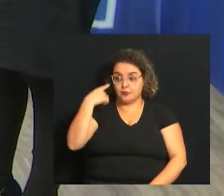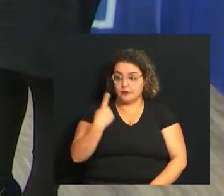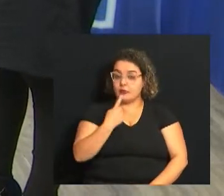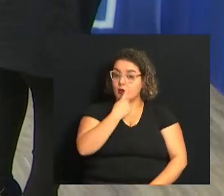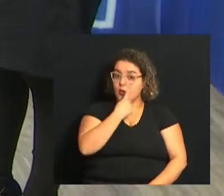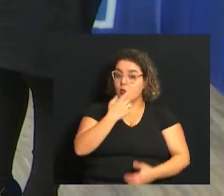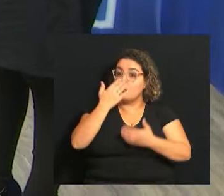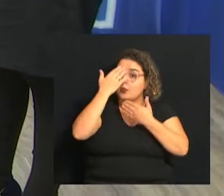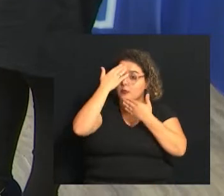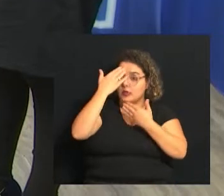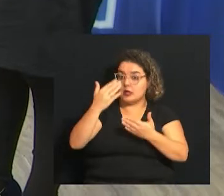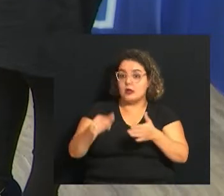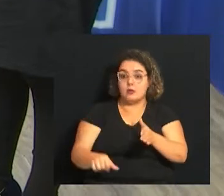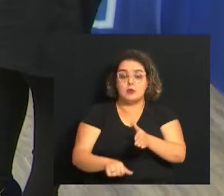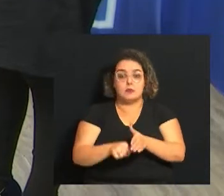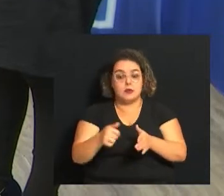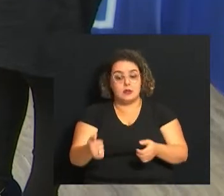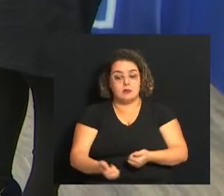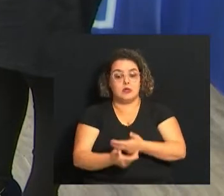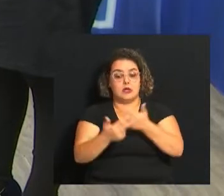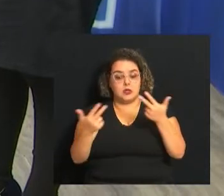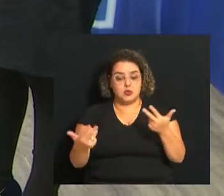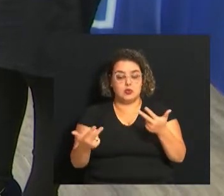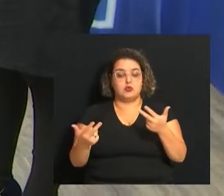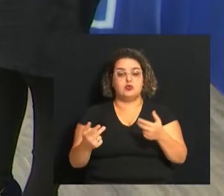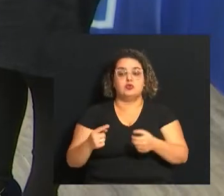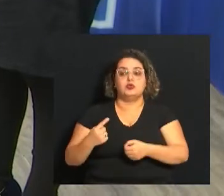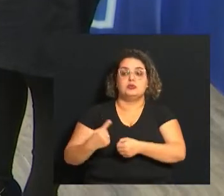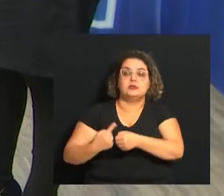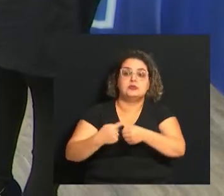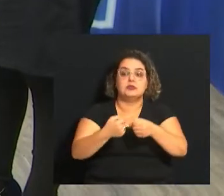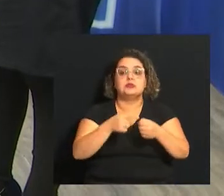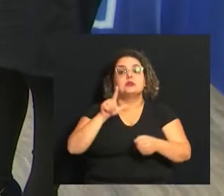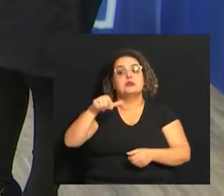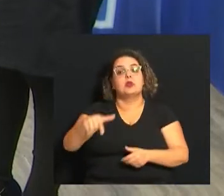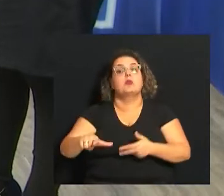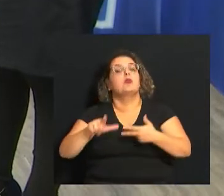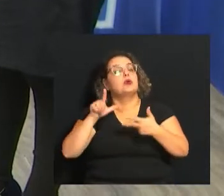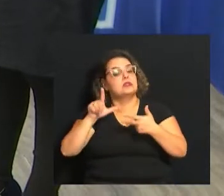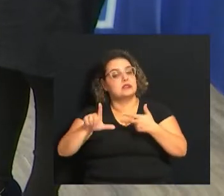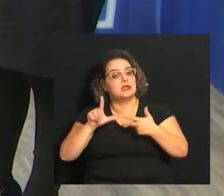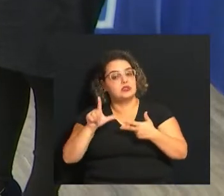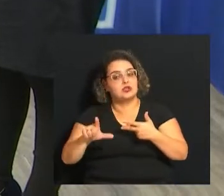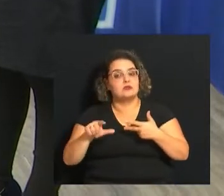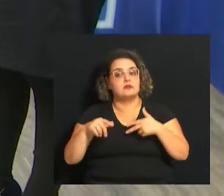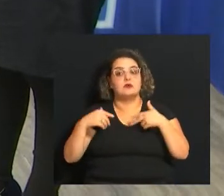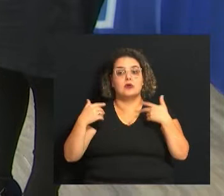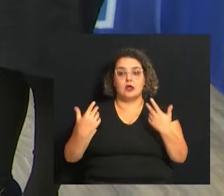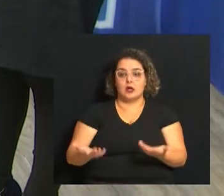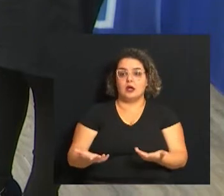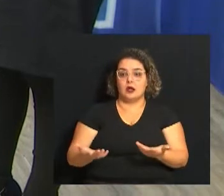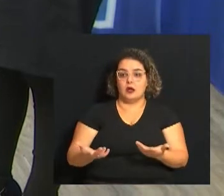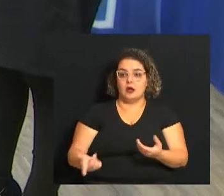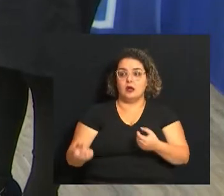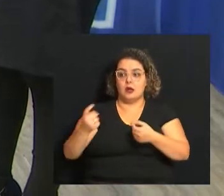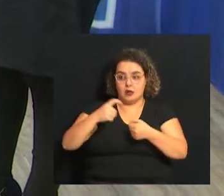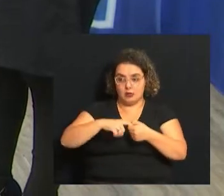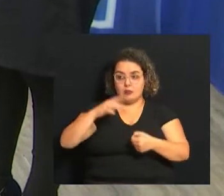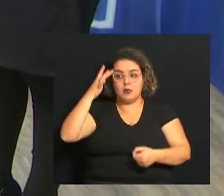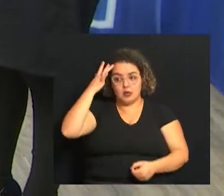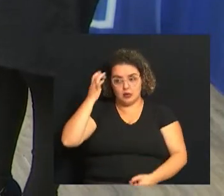obrigado, primeiro pelas notícias da Metrópole de Campinas, depois com as notícias do Legislativo. Retorna amanhã com